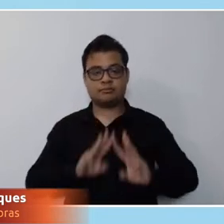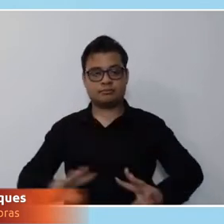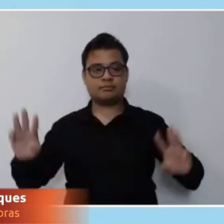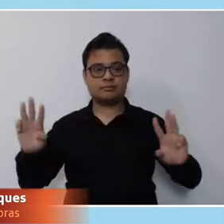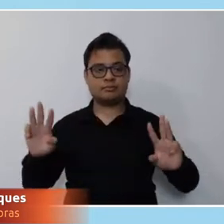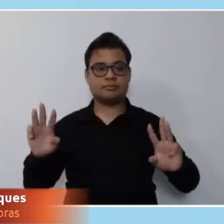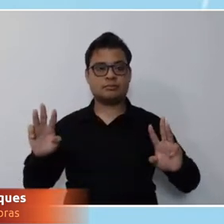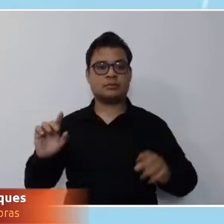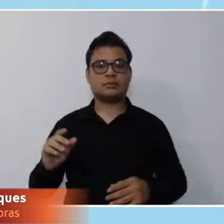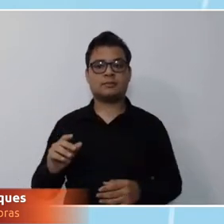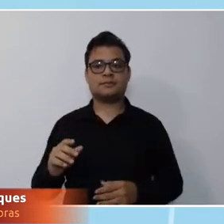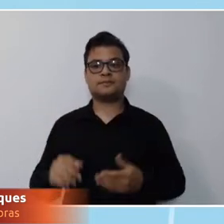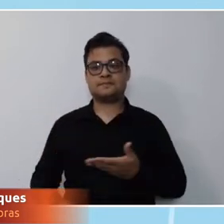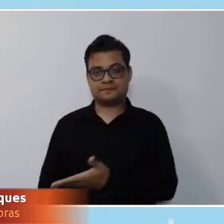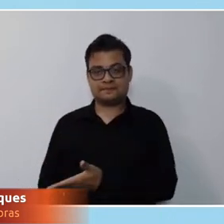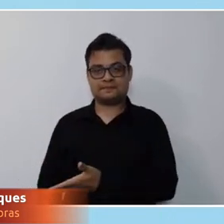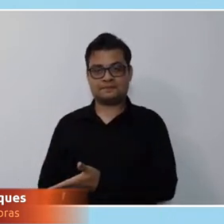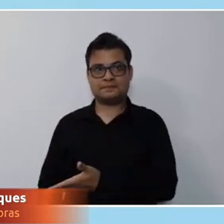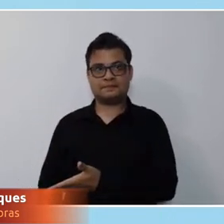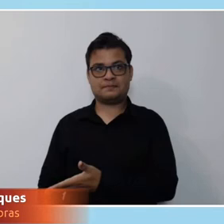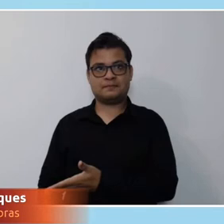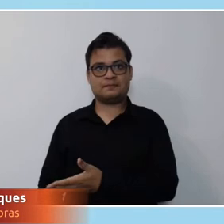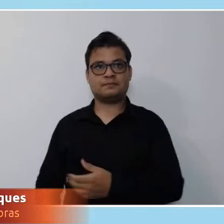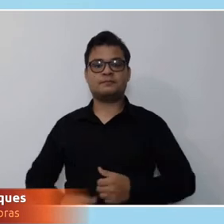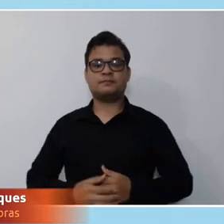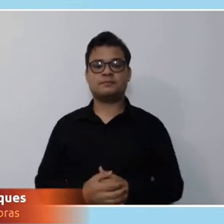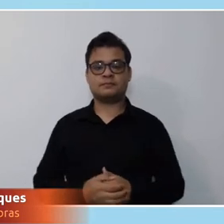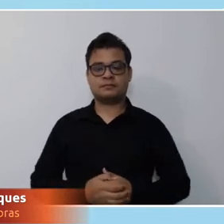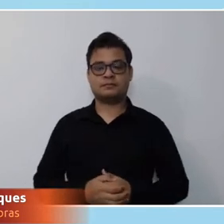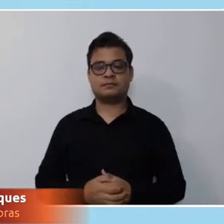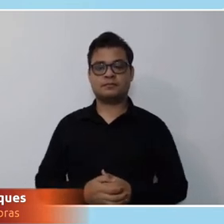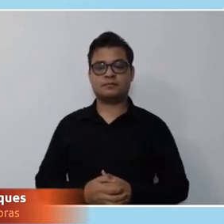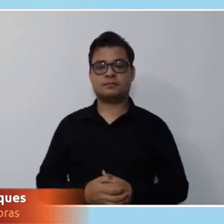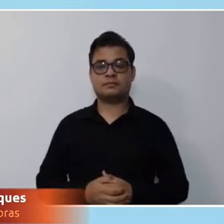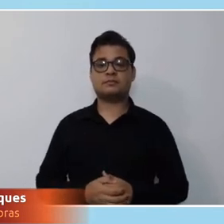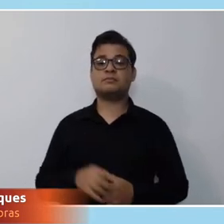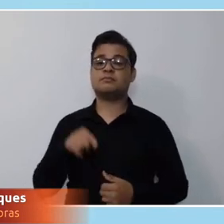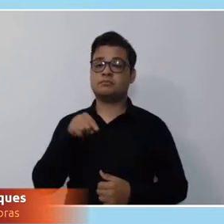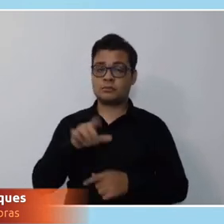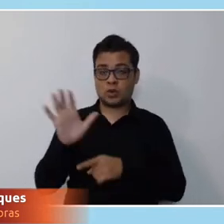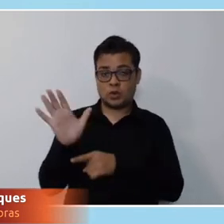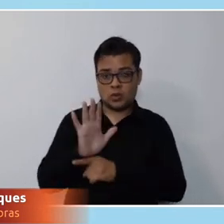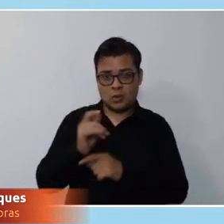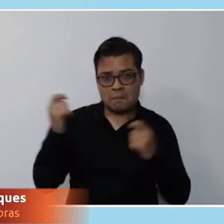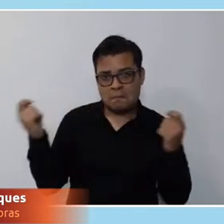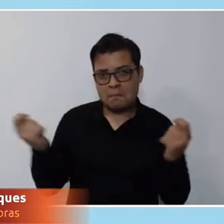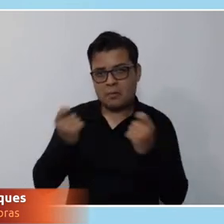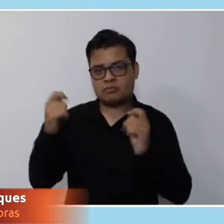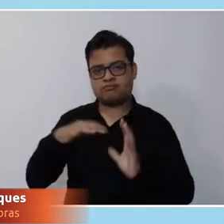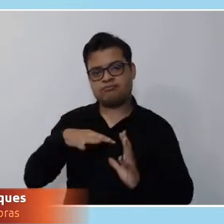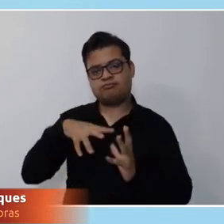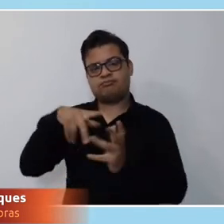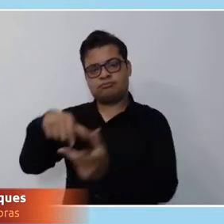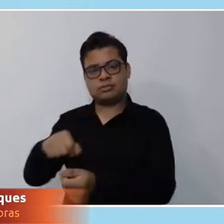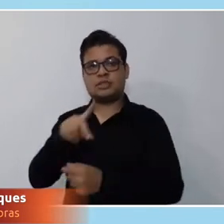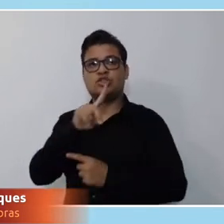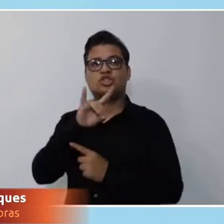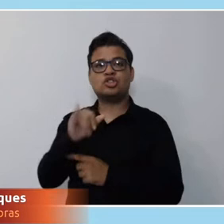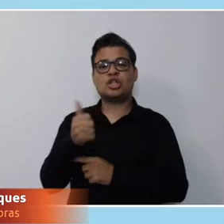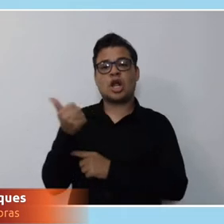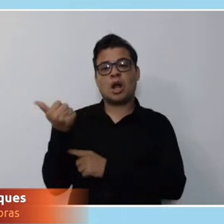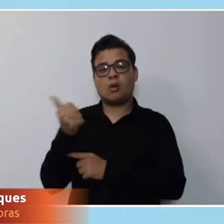gif.arte.br. O Goiânia International Film Festival será realizado entre os dias 11 e 14 de